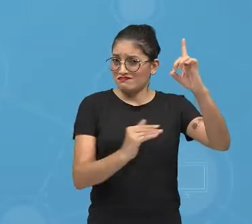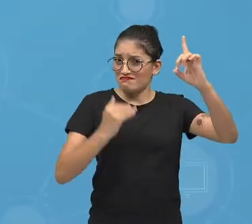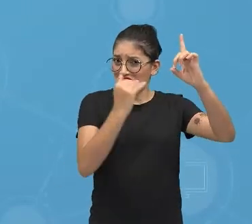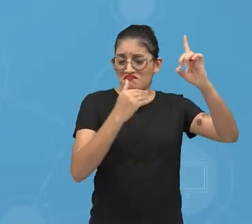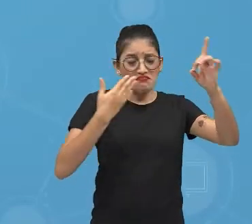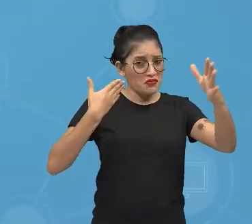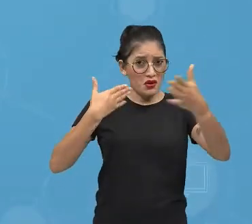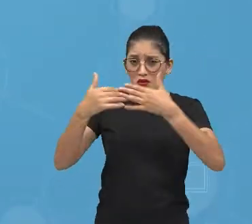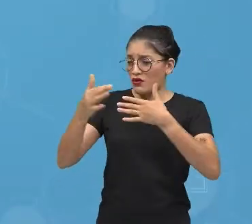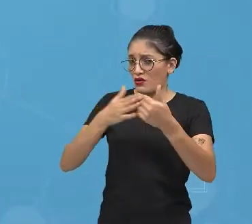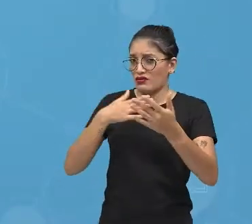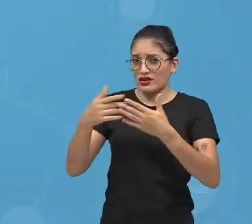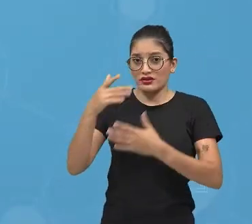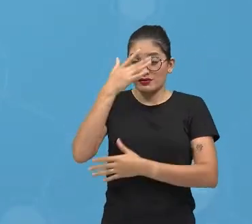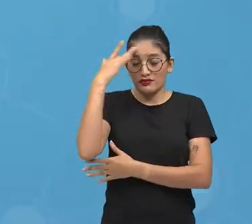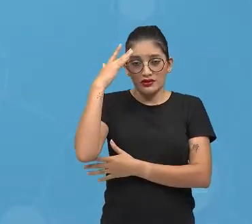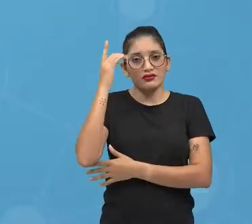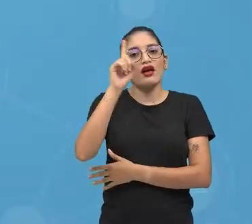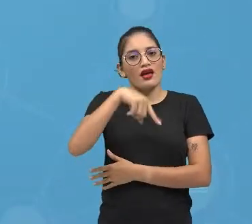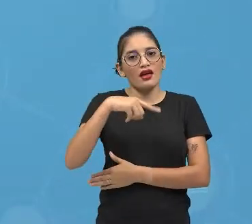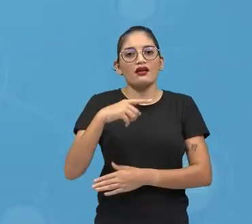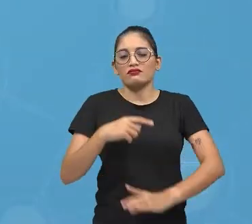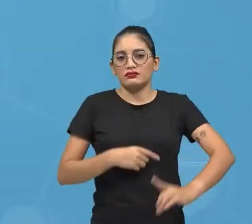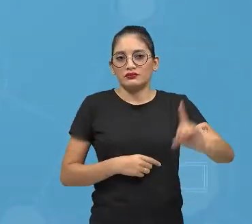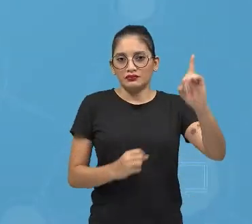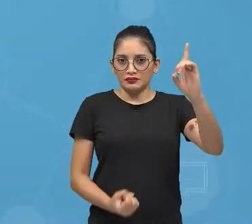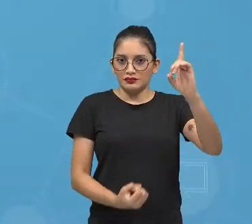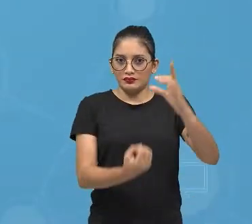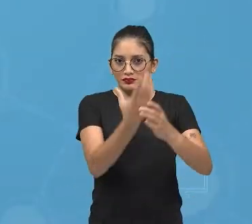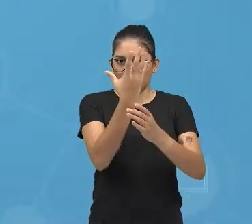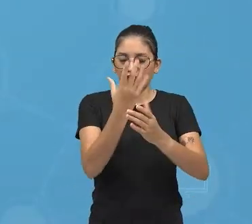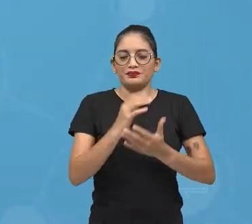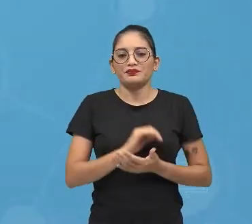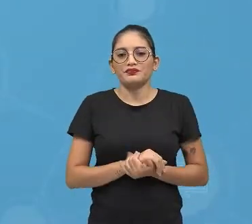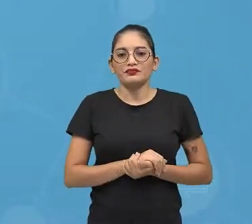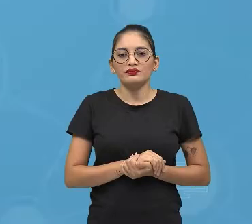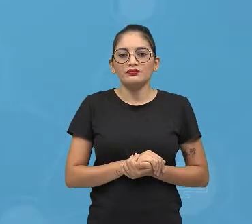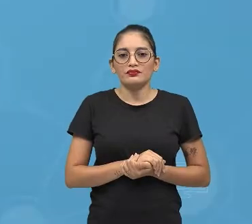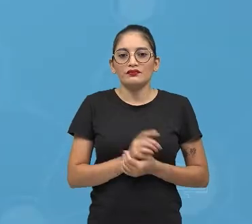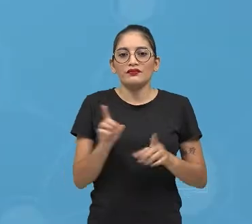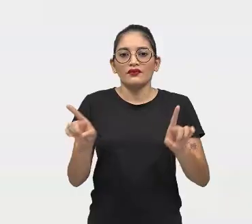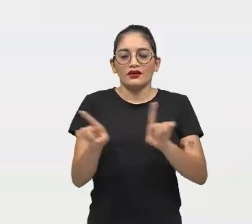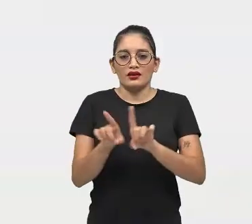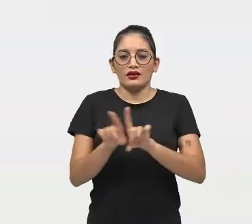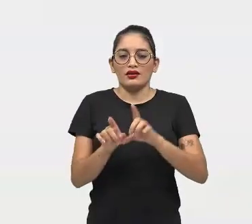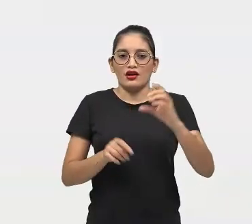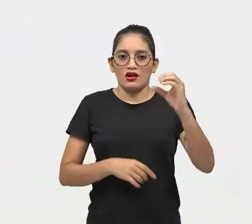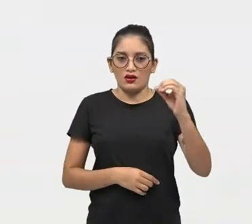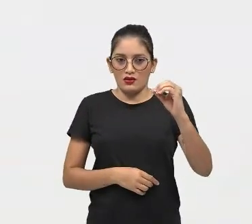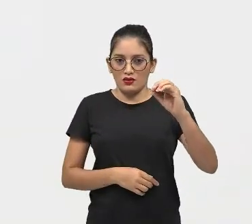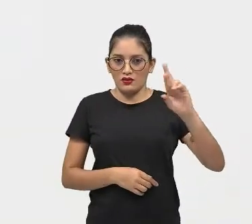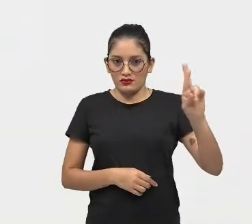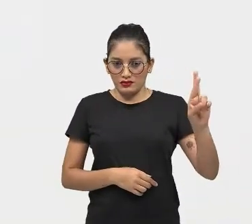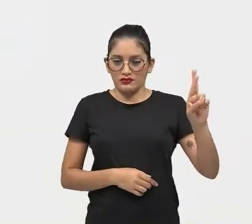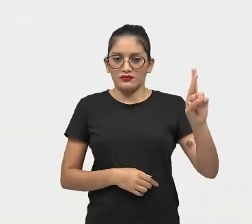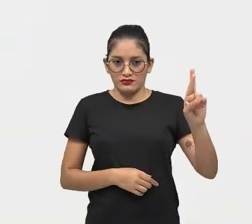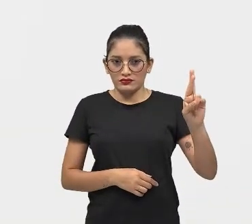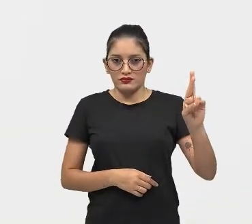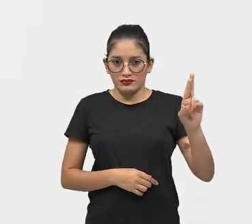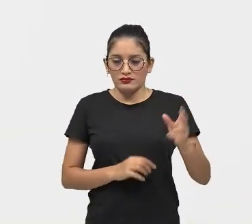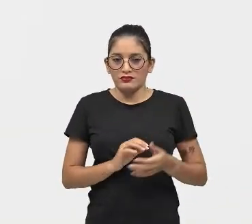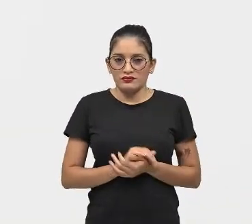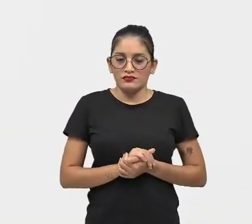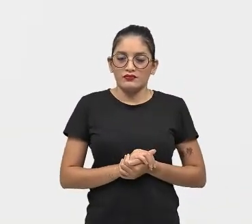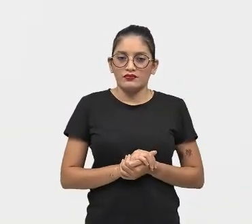Ele é o Criador, certo? Também, no Oriente, a noção de